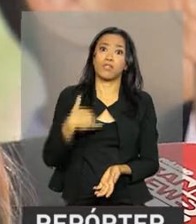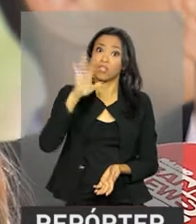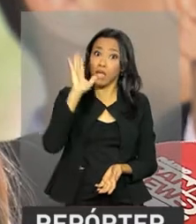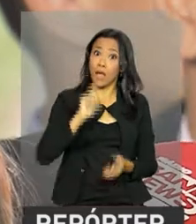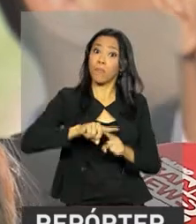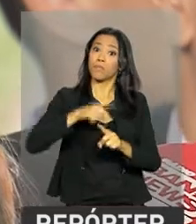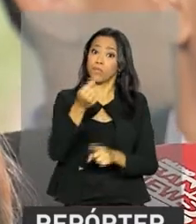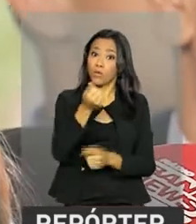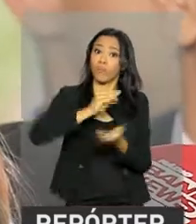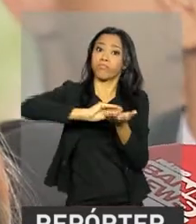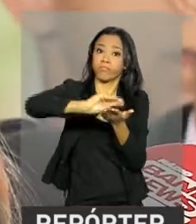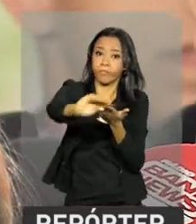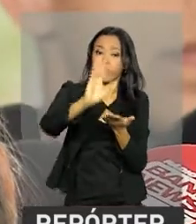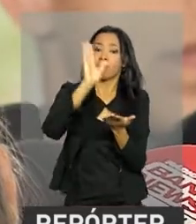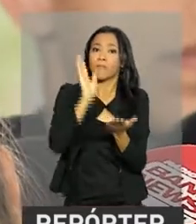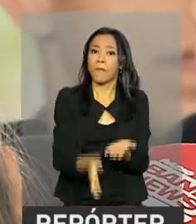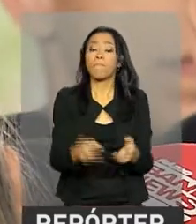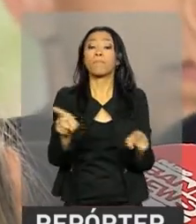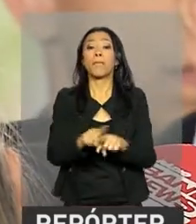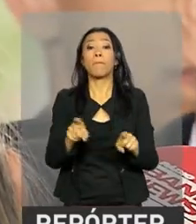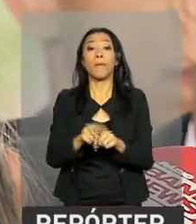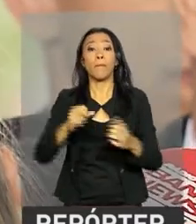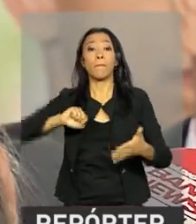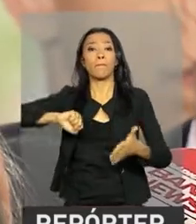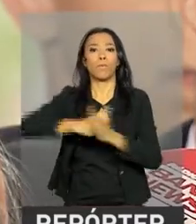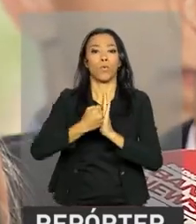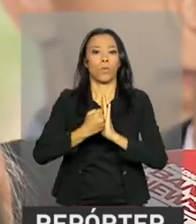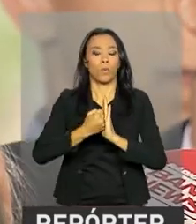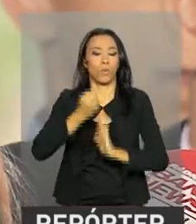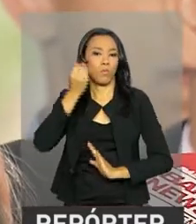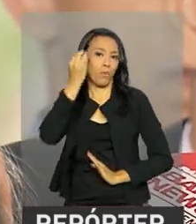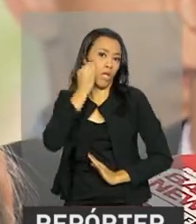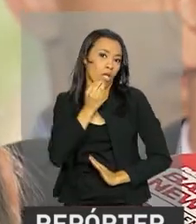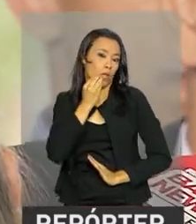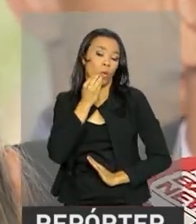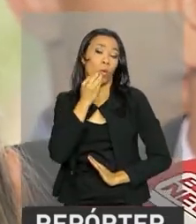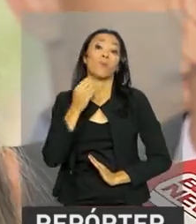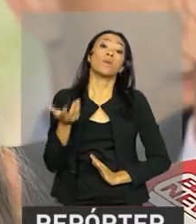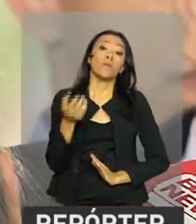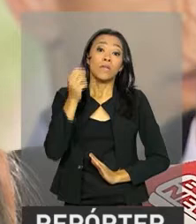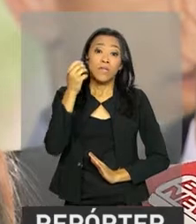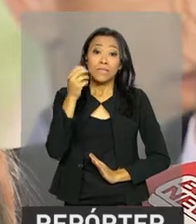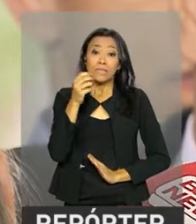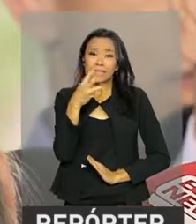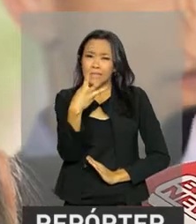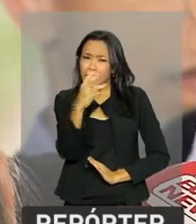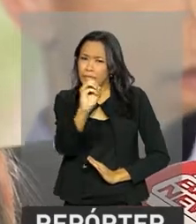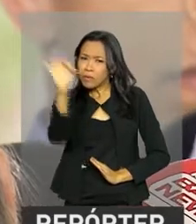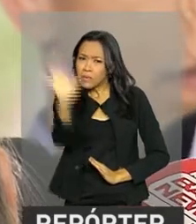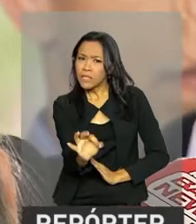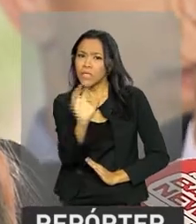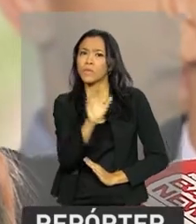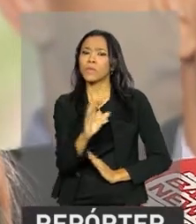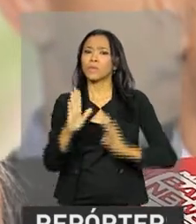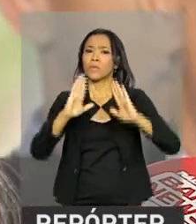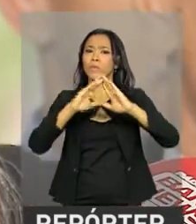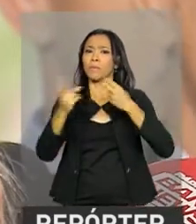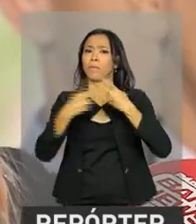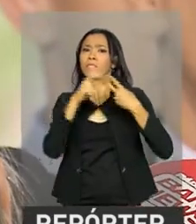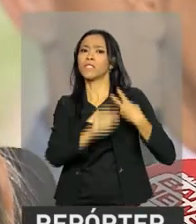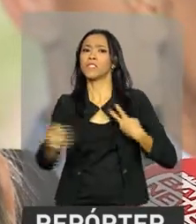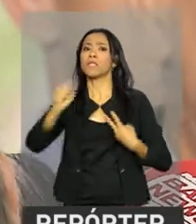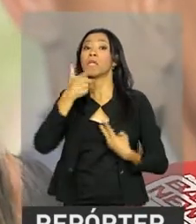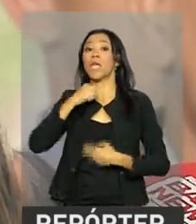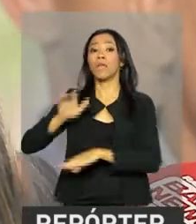pra colocar bloqueadores de celulares em 30% dos presídios que serão apontados pelos próprios secretários como